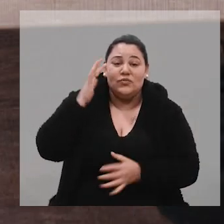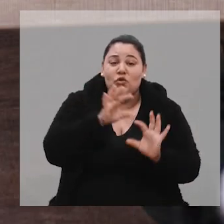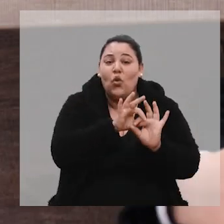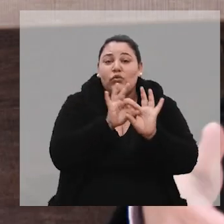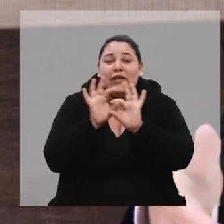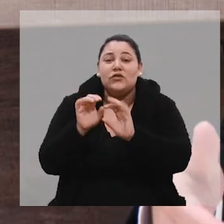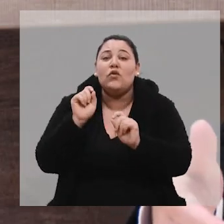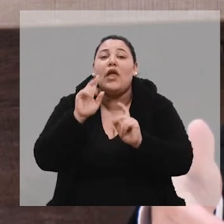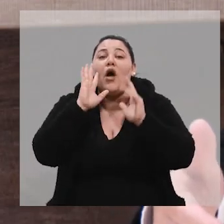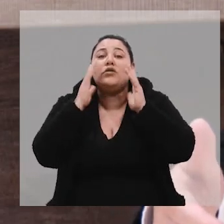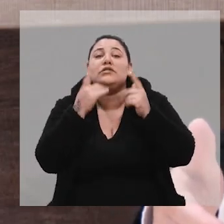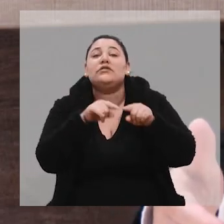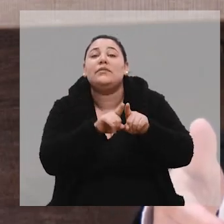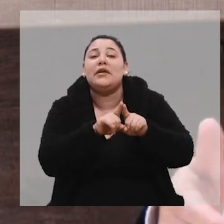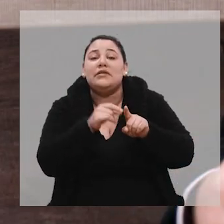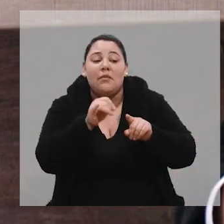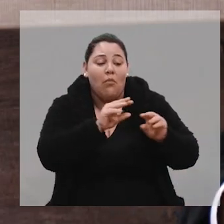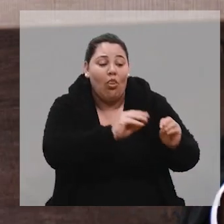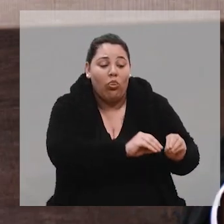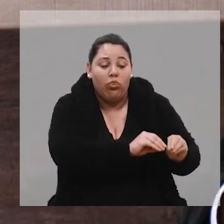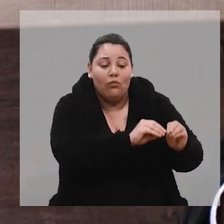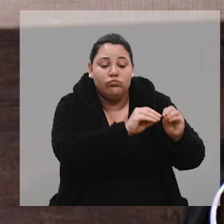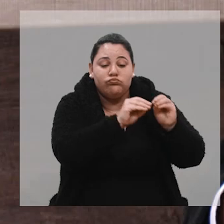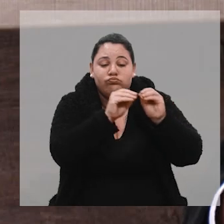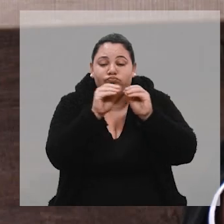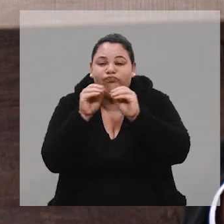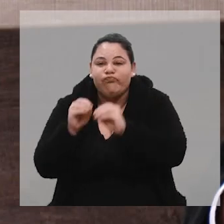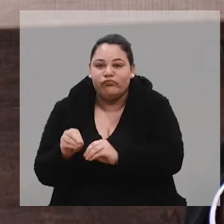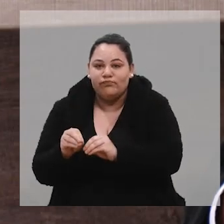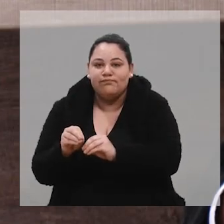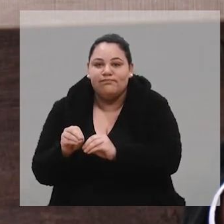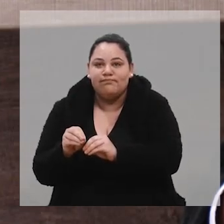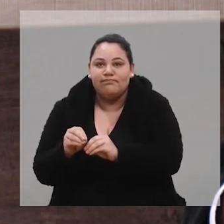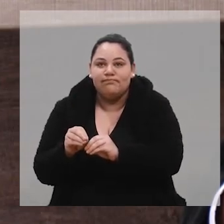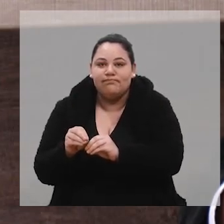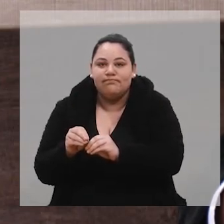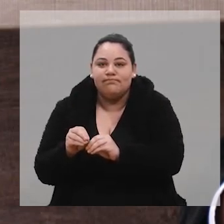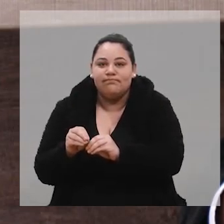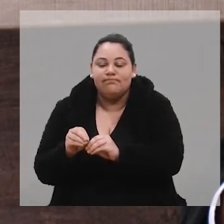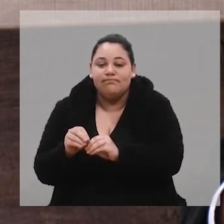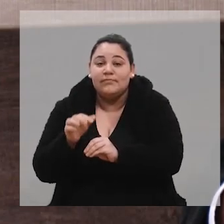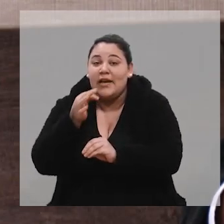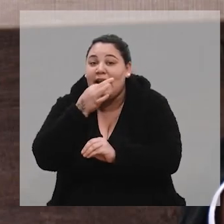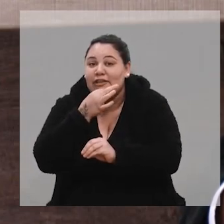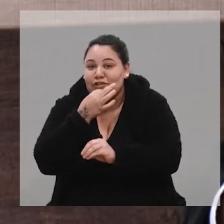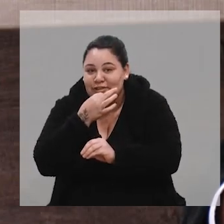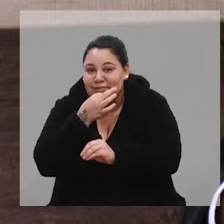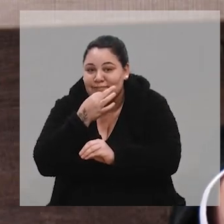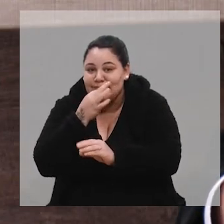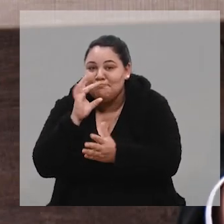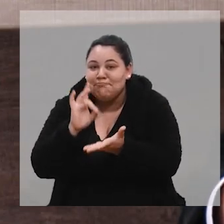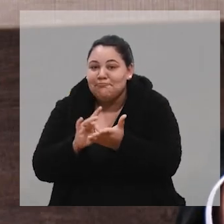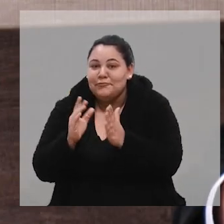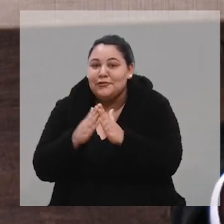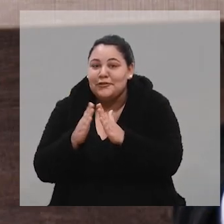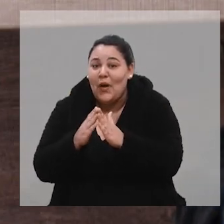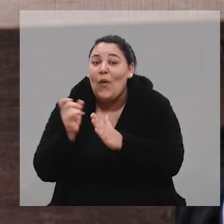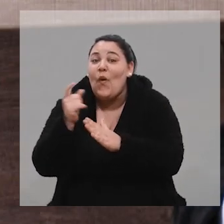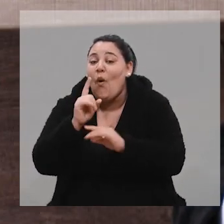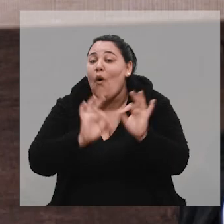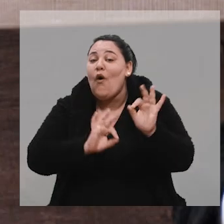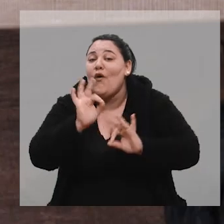agora, nesse contexto do que está acontecendo, se essas pessoas começarem a migrar para Caxias, qual vai ser, de fato,